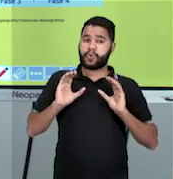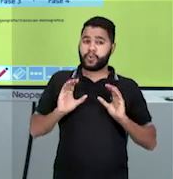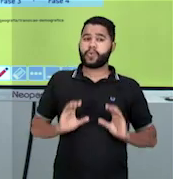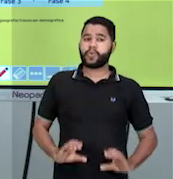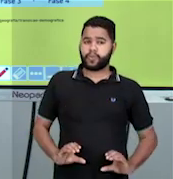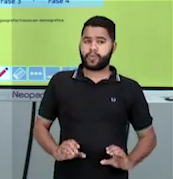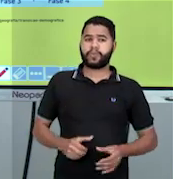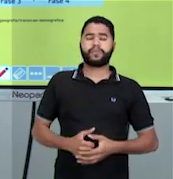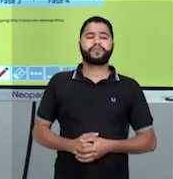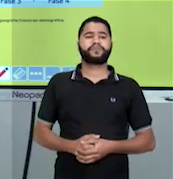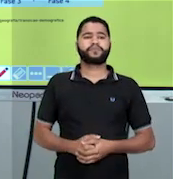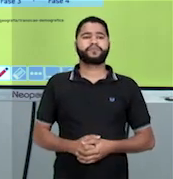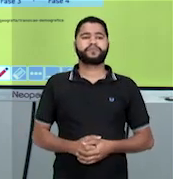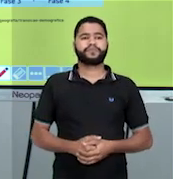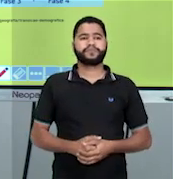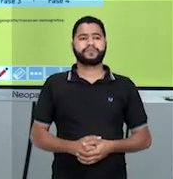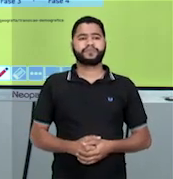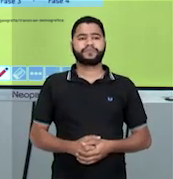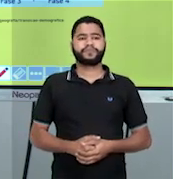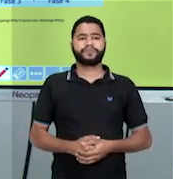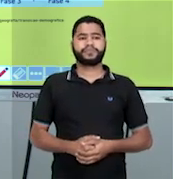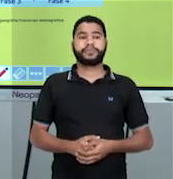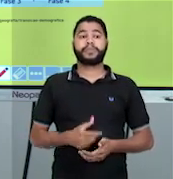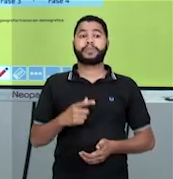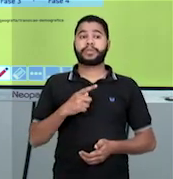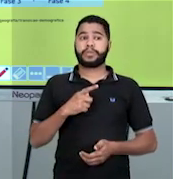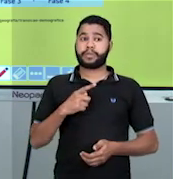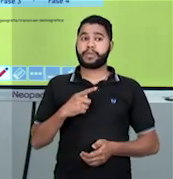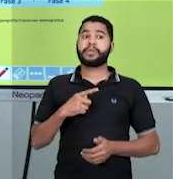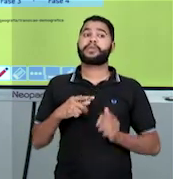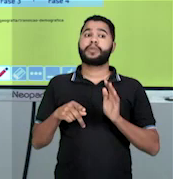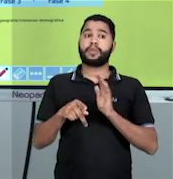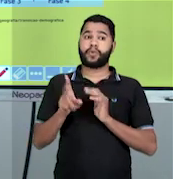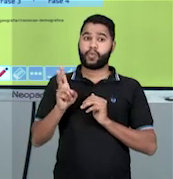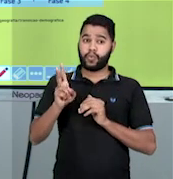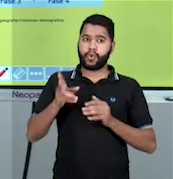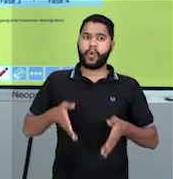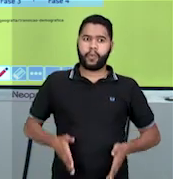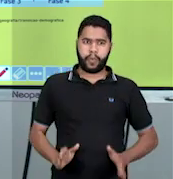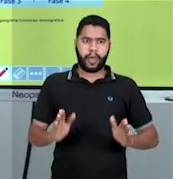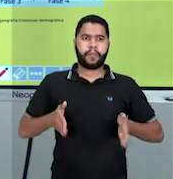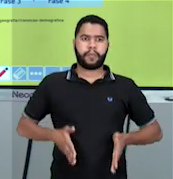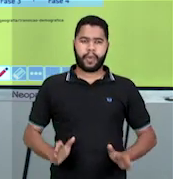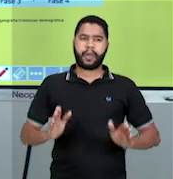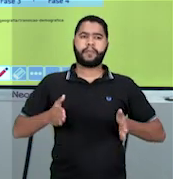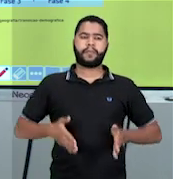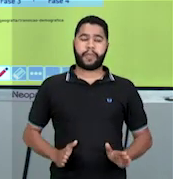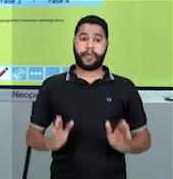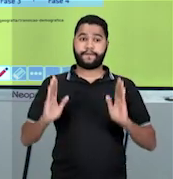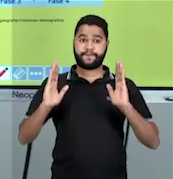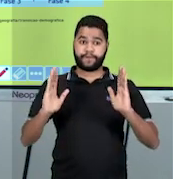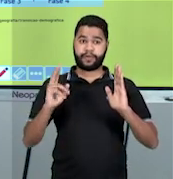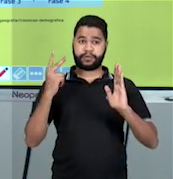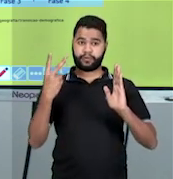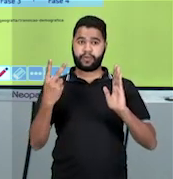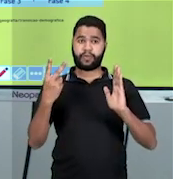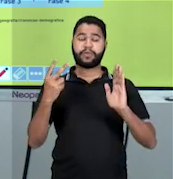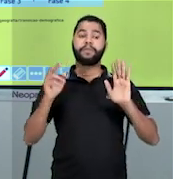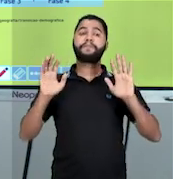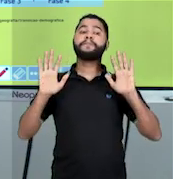relação a essa população. Então, você ainda vai ter elevadas taxas de natalidade nessa fase 2,